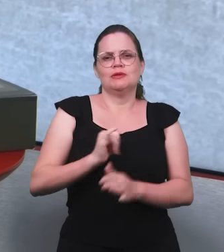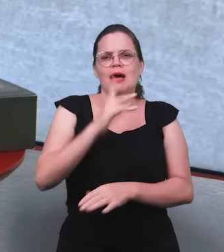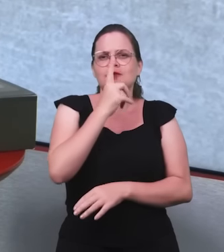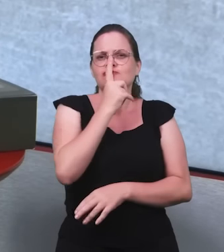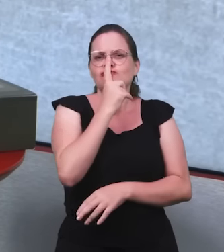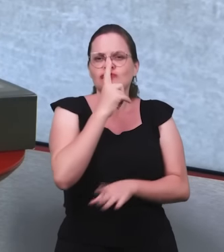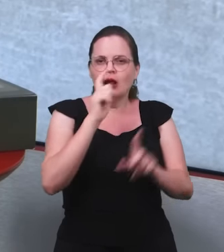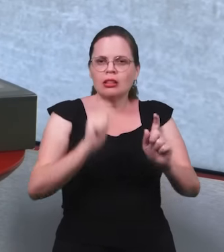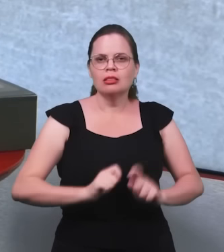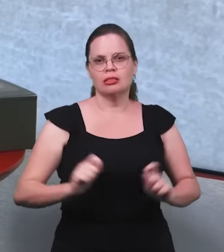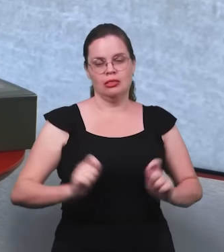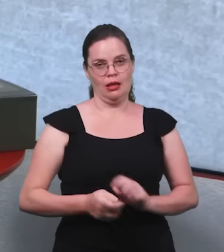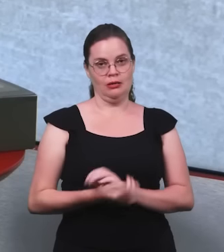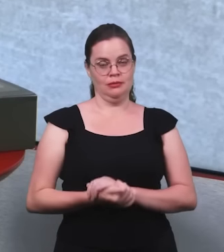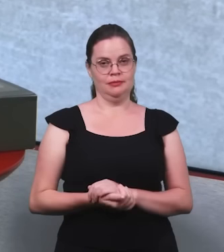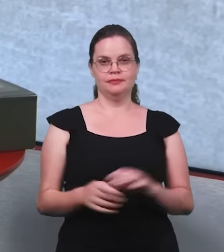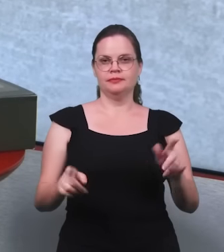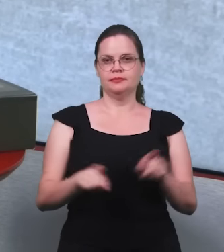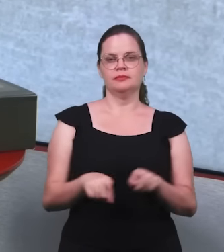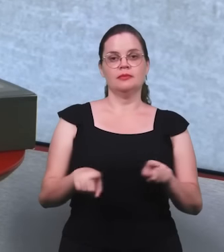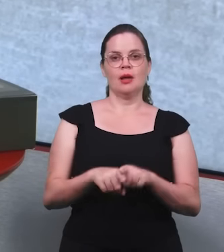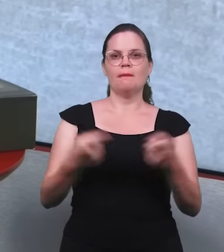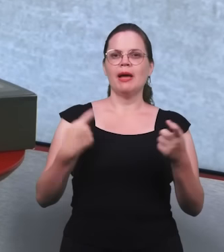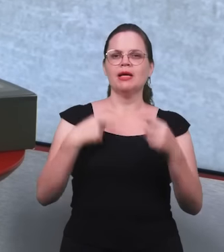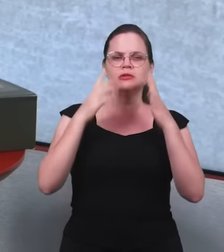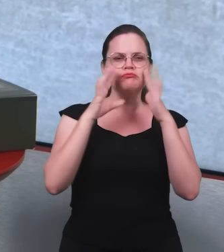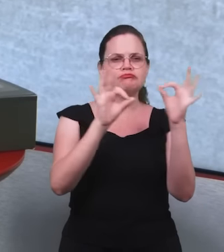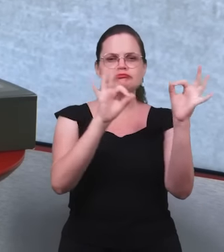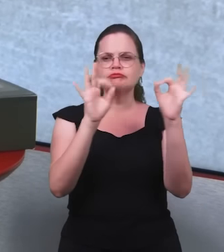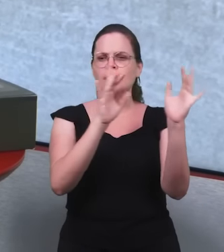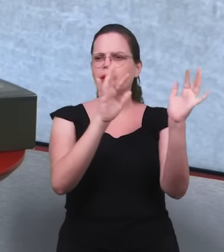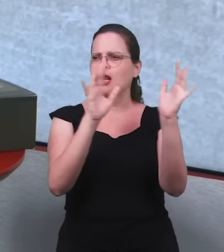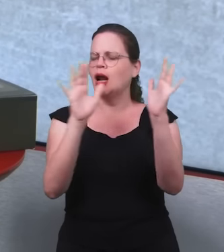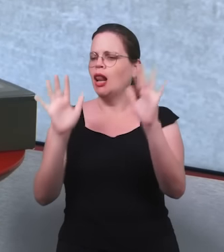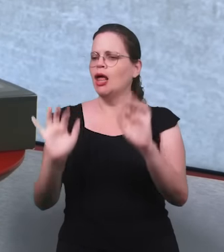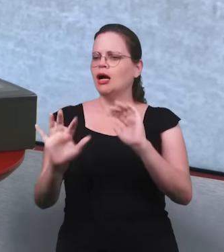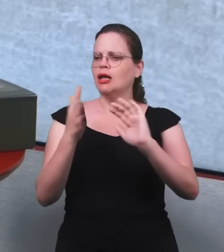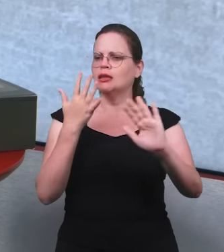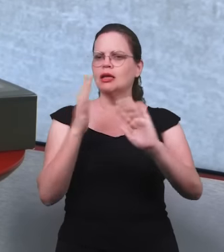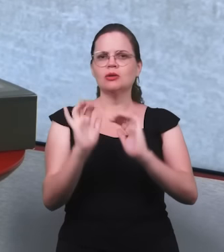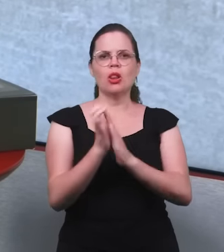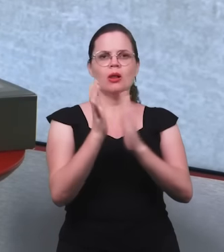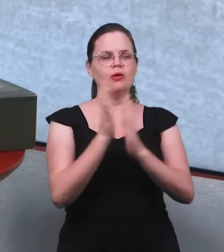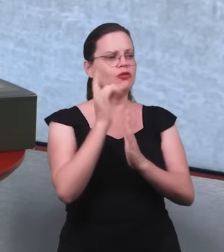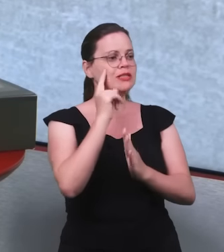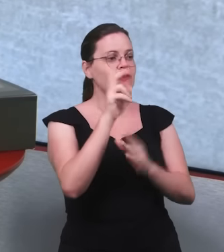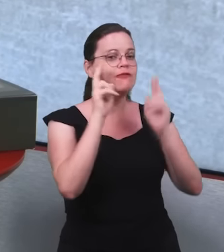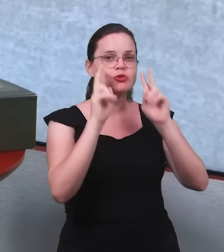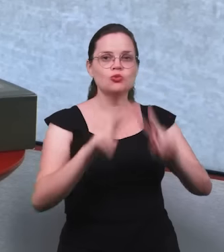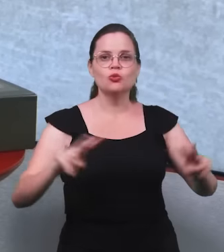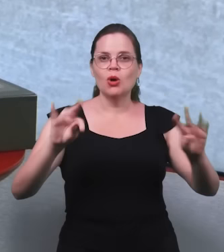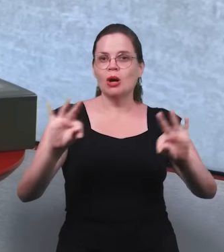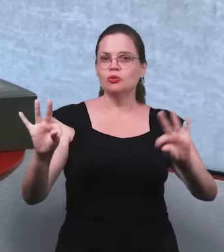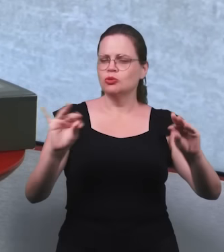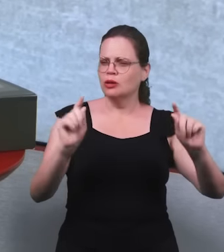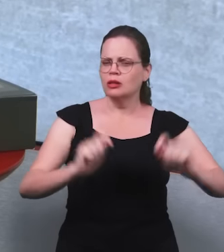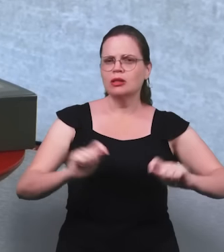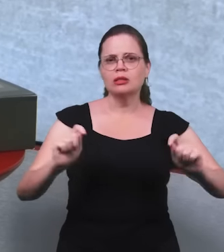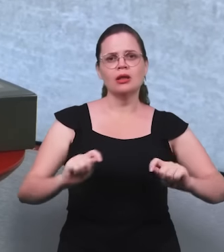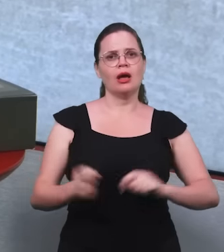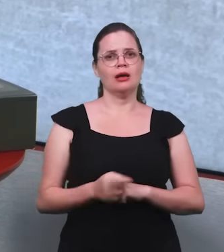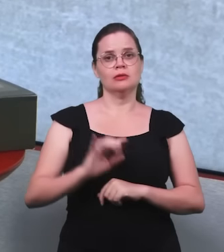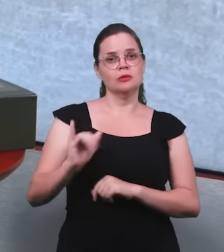tem a oportunidade inclusive de ouvir os louvores cantados ali por aqueles que participam do culto. Ele tem a